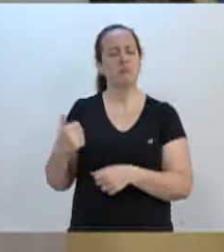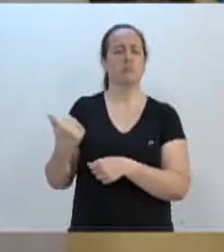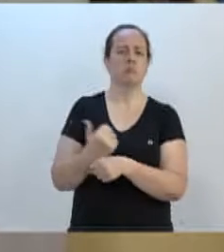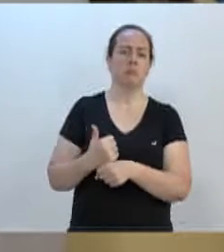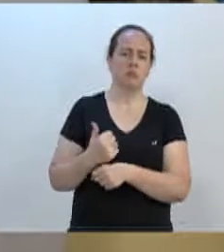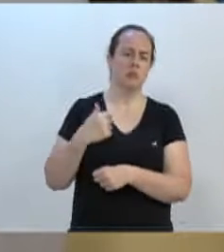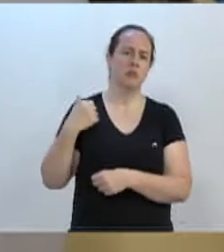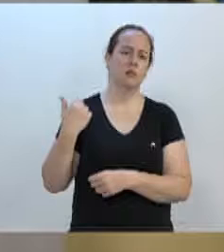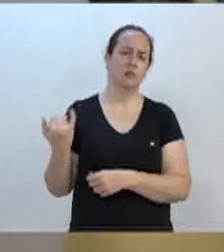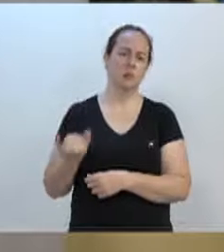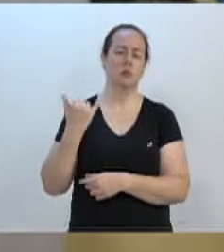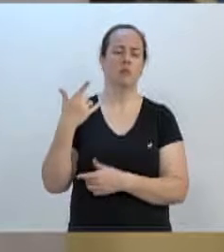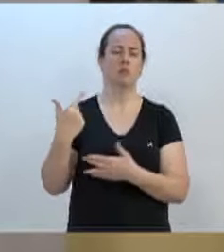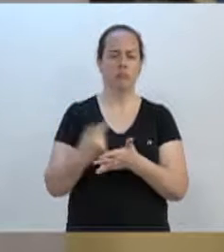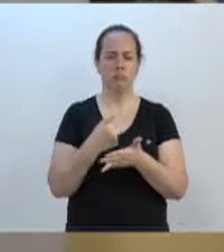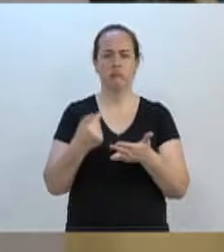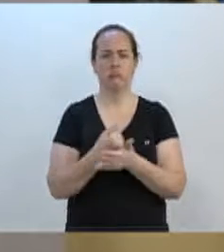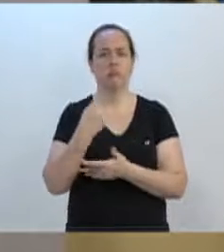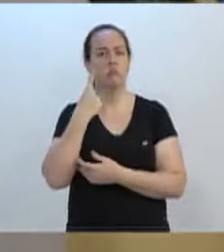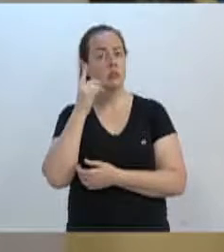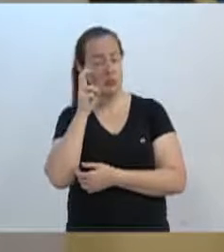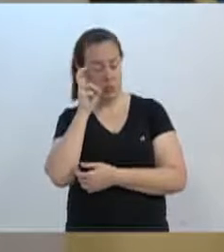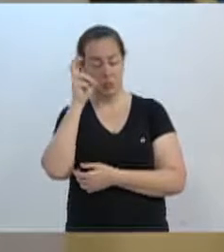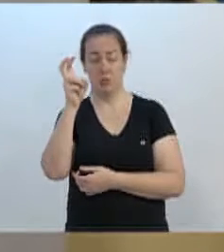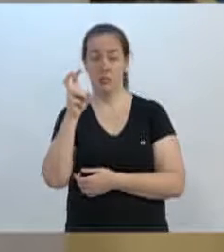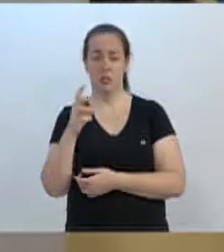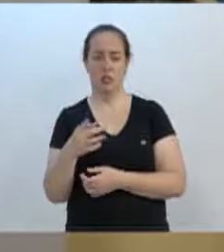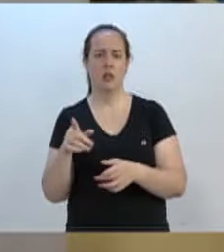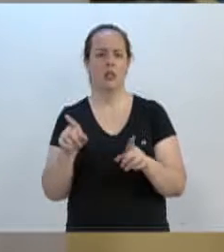perguntas inteligentes, estava também o jornalista